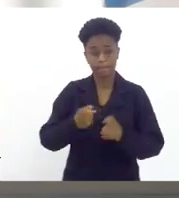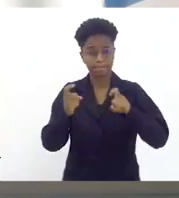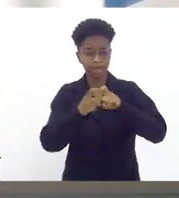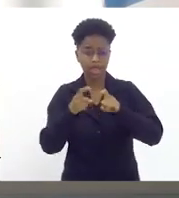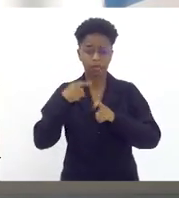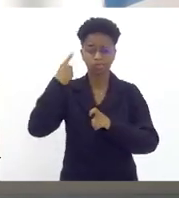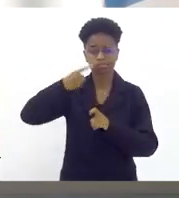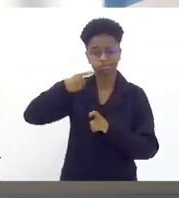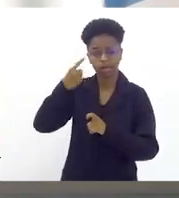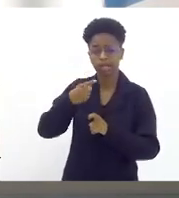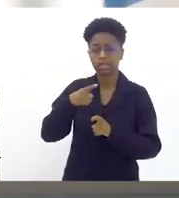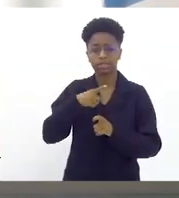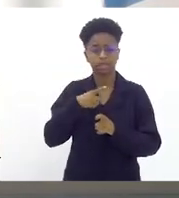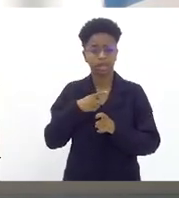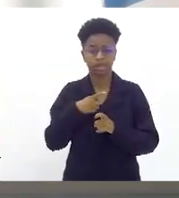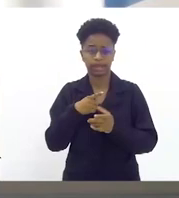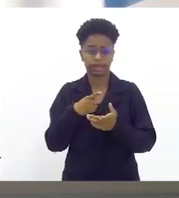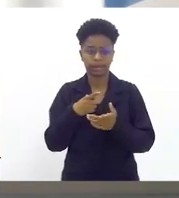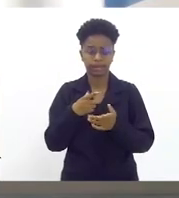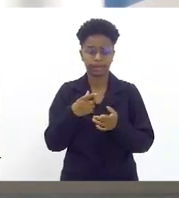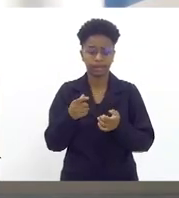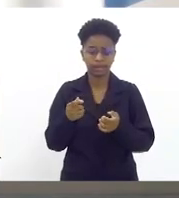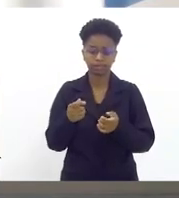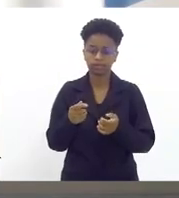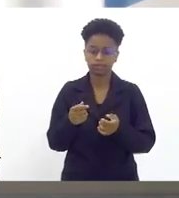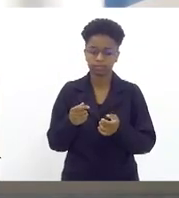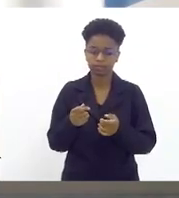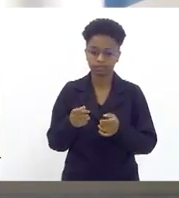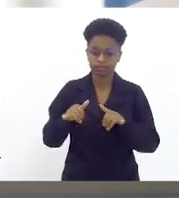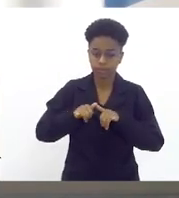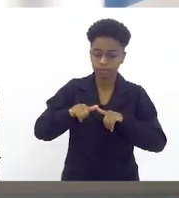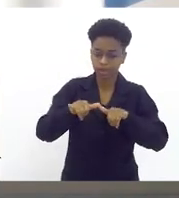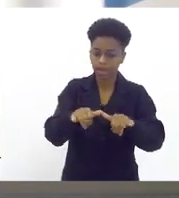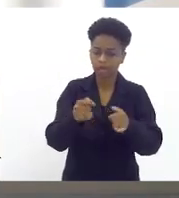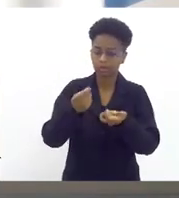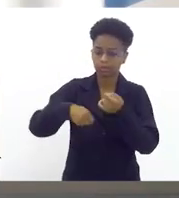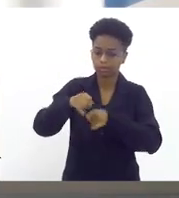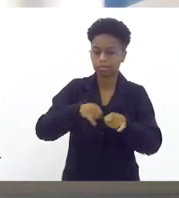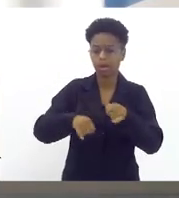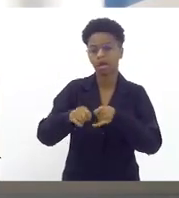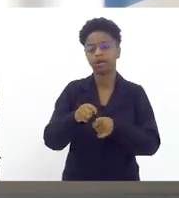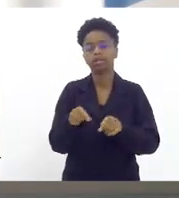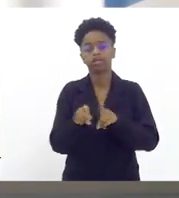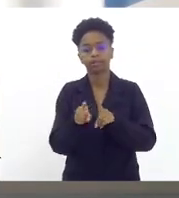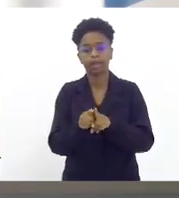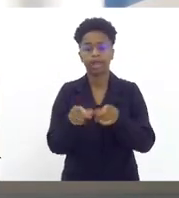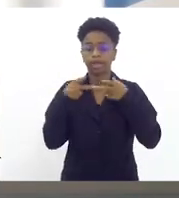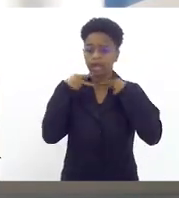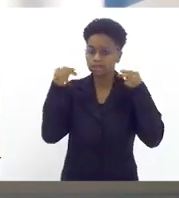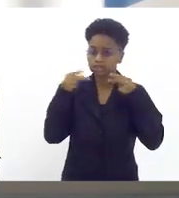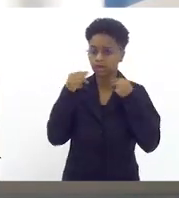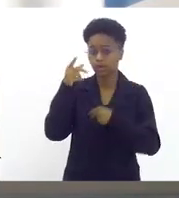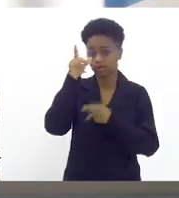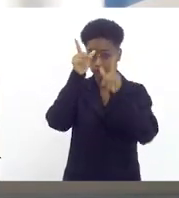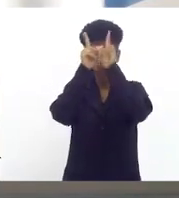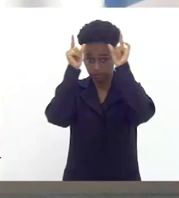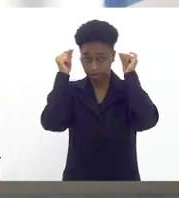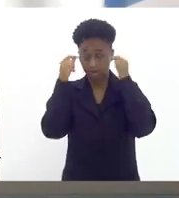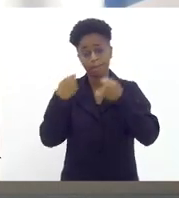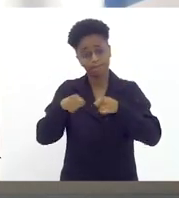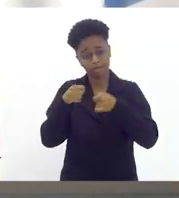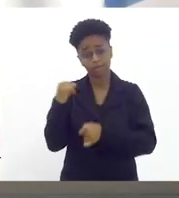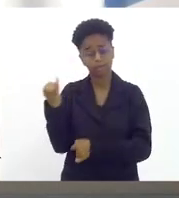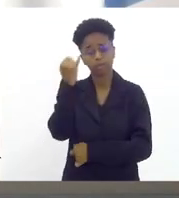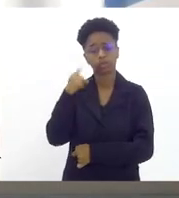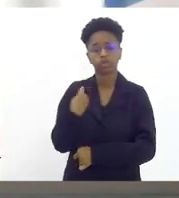advogadas, caixas de supermercado, garçons, garçonetes, enfermeiras. É importante que nós acessemos esses espaços,